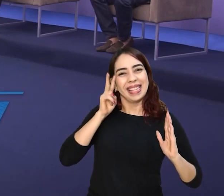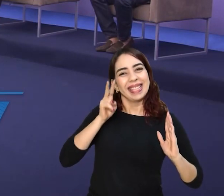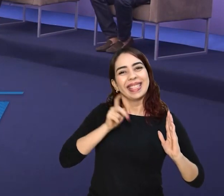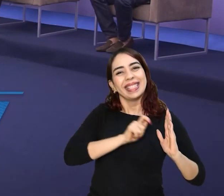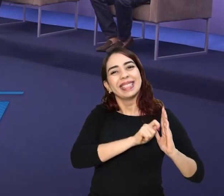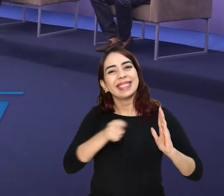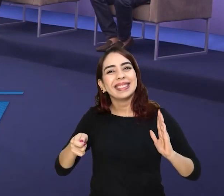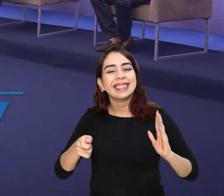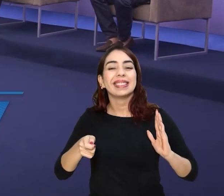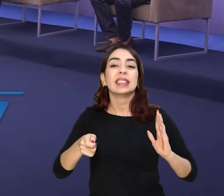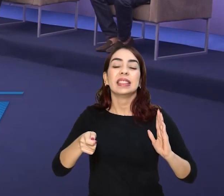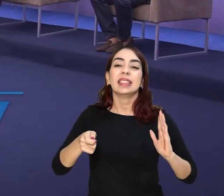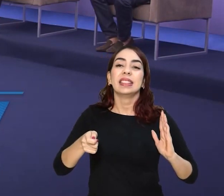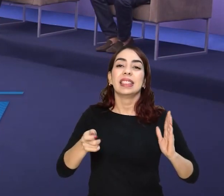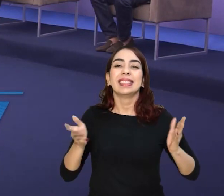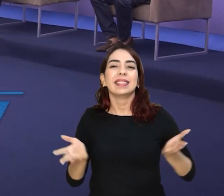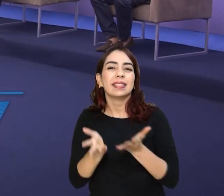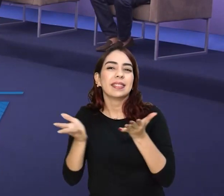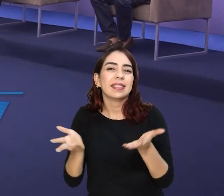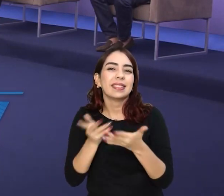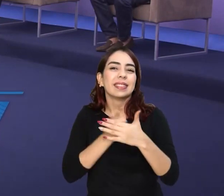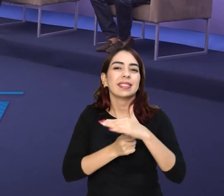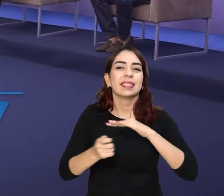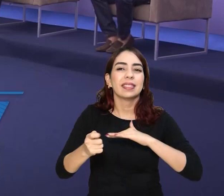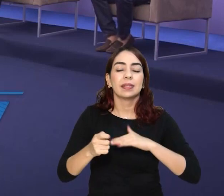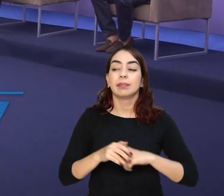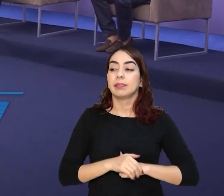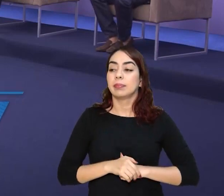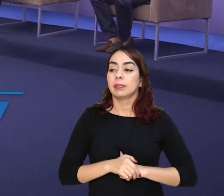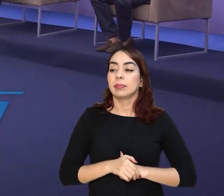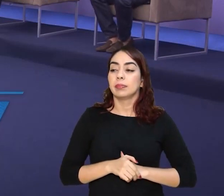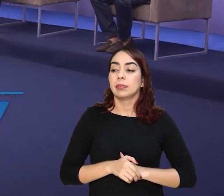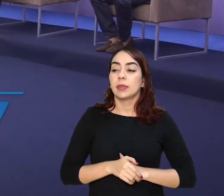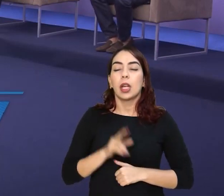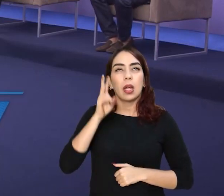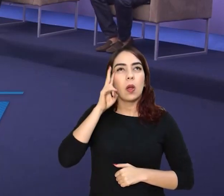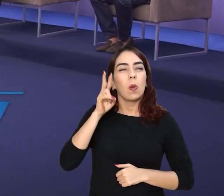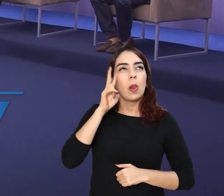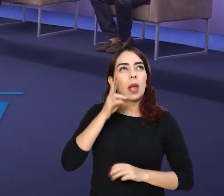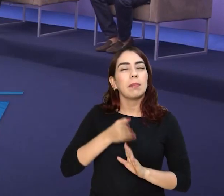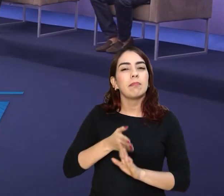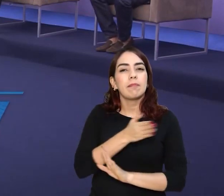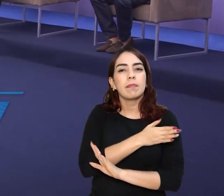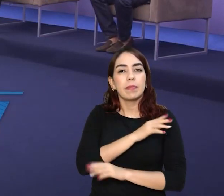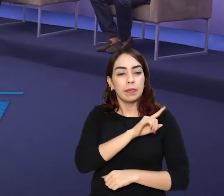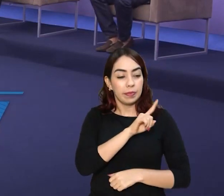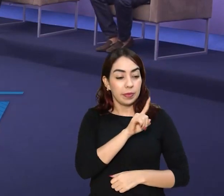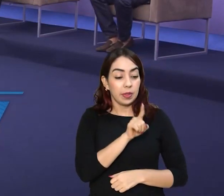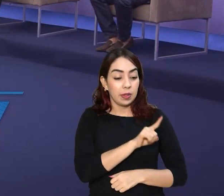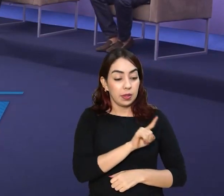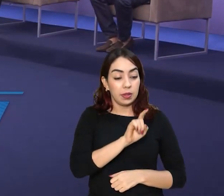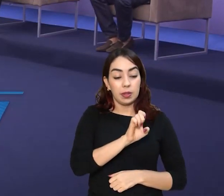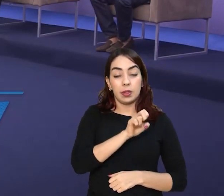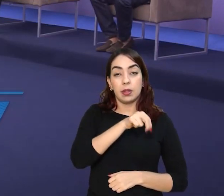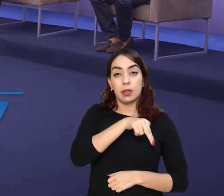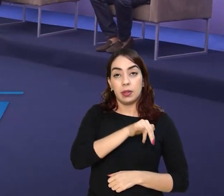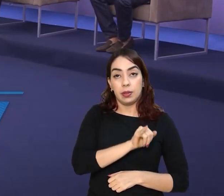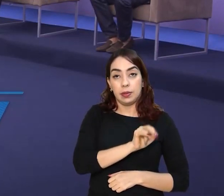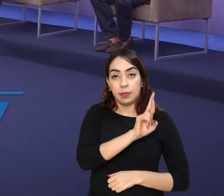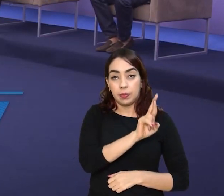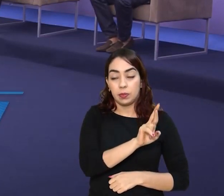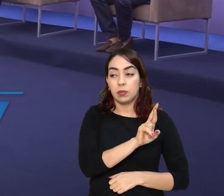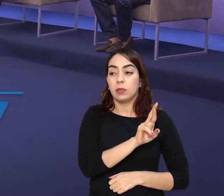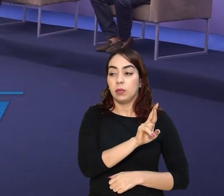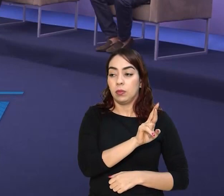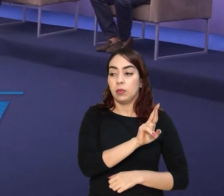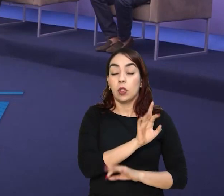tudo, contrato excelente à época com o Fortaleza. E teve um jogo que um jogador de Fortaleza, aquele que foi depois para aí, que